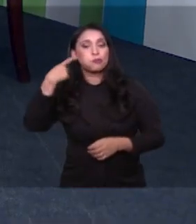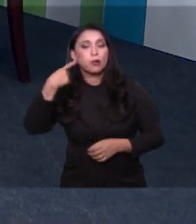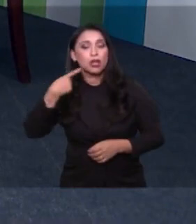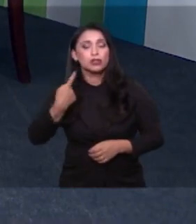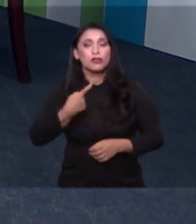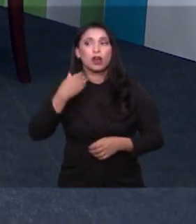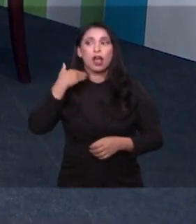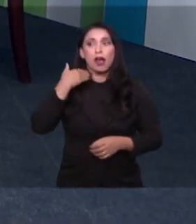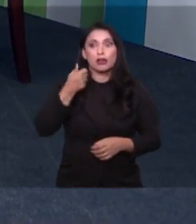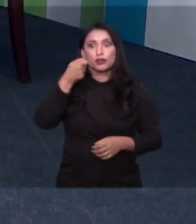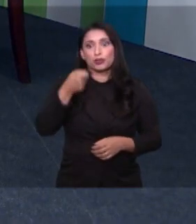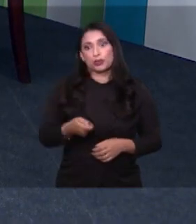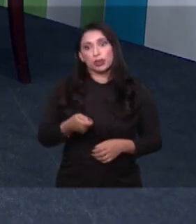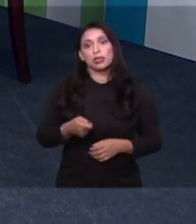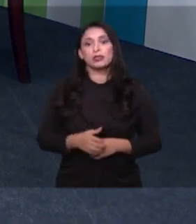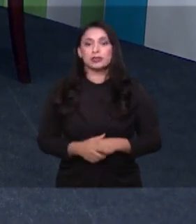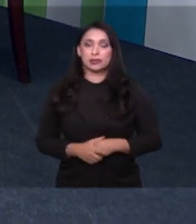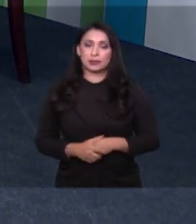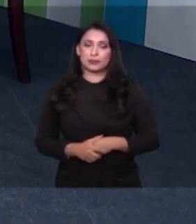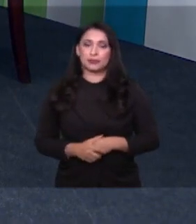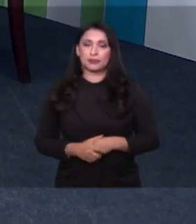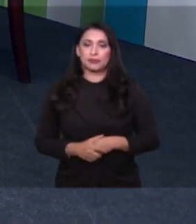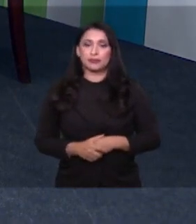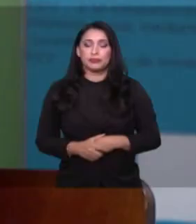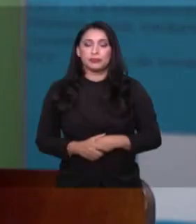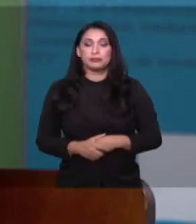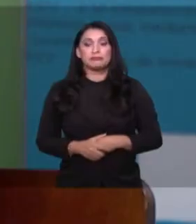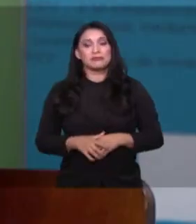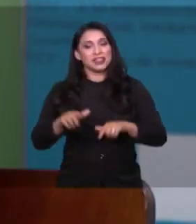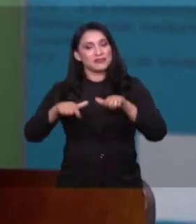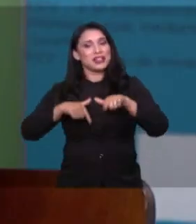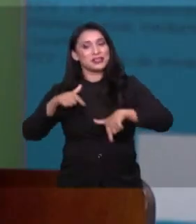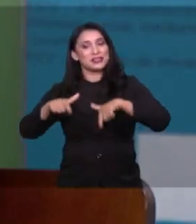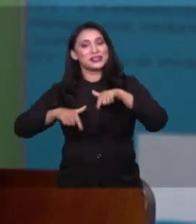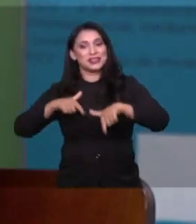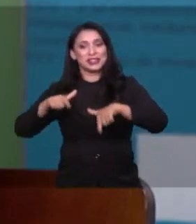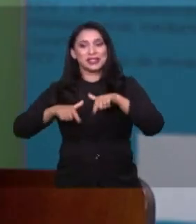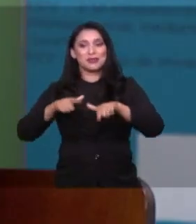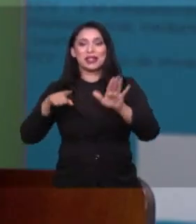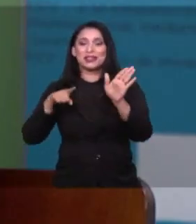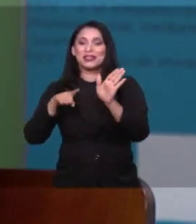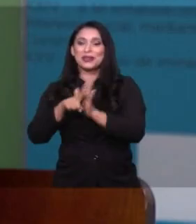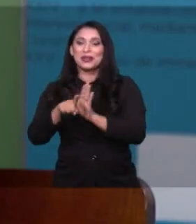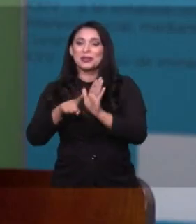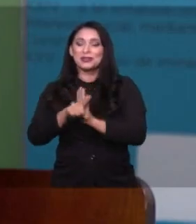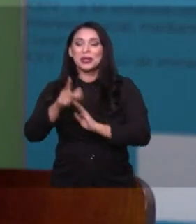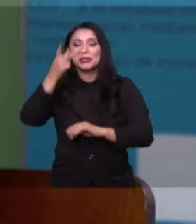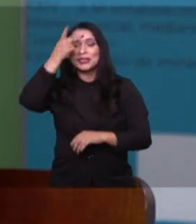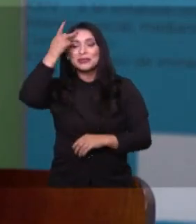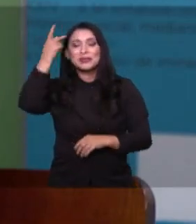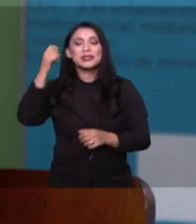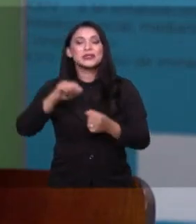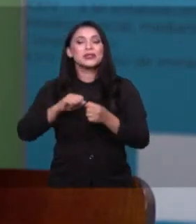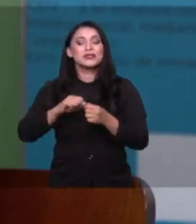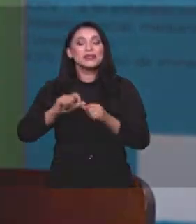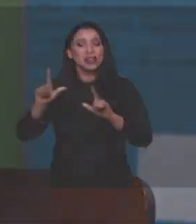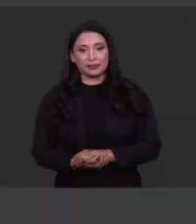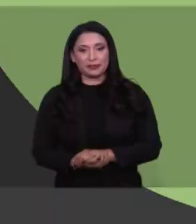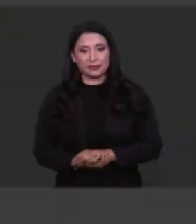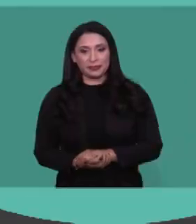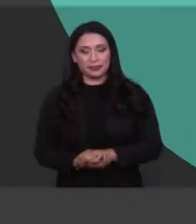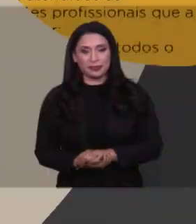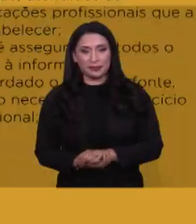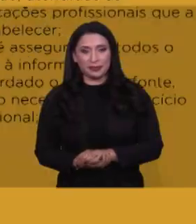seja um juiz, é isso. Bom, e falando aqui de trabalho, nós temos uma pergunta de telespectador sobre isso. Vamos ver.